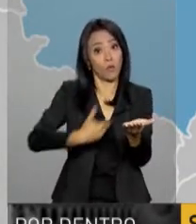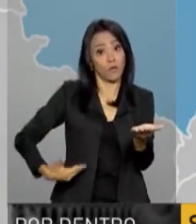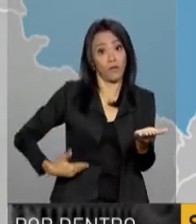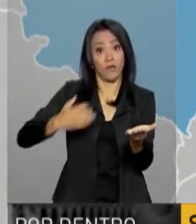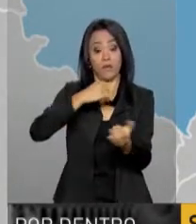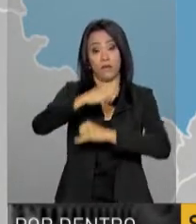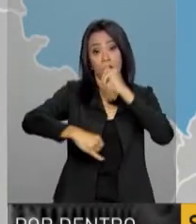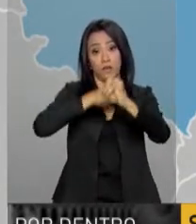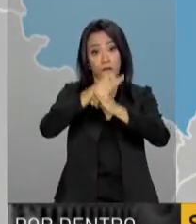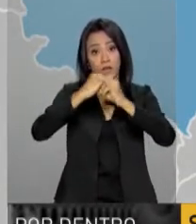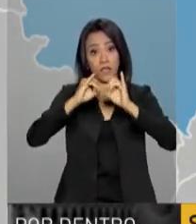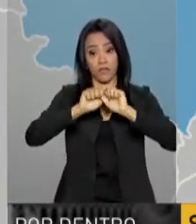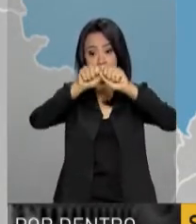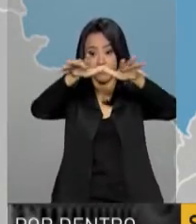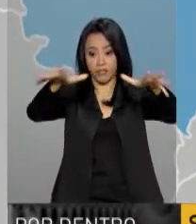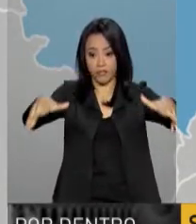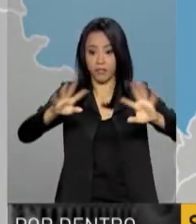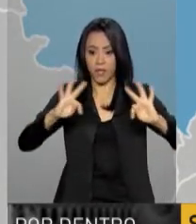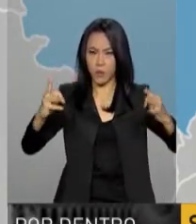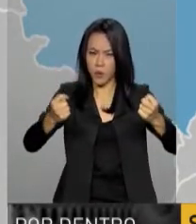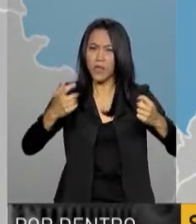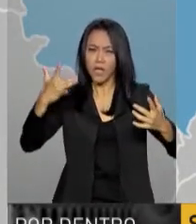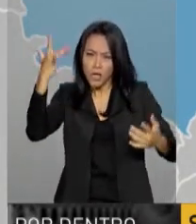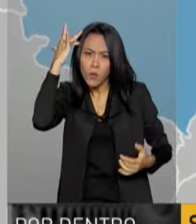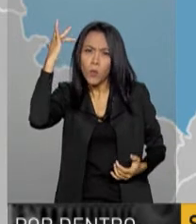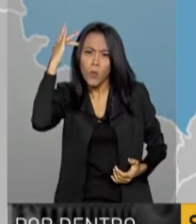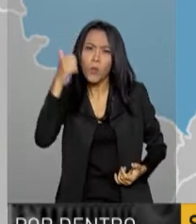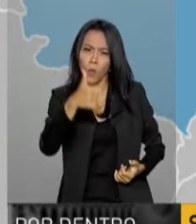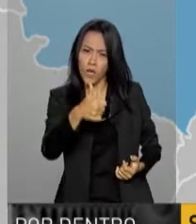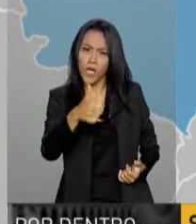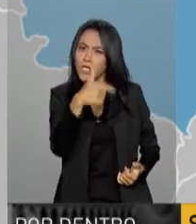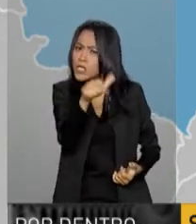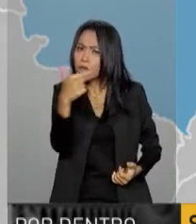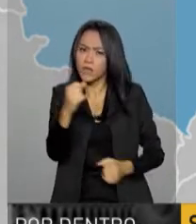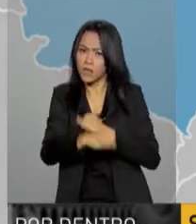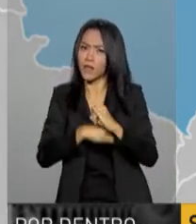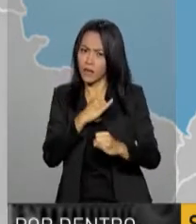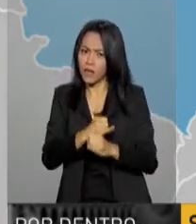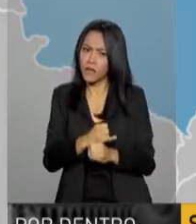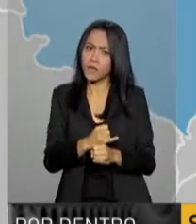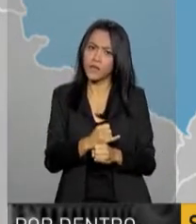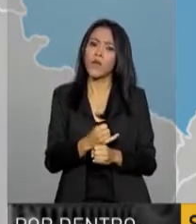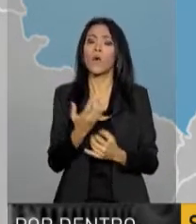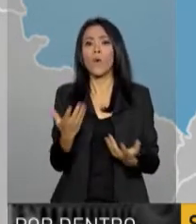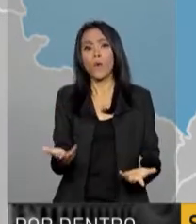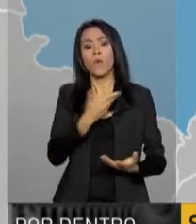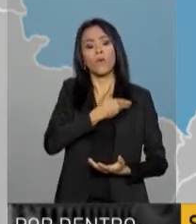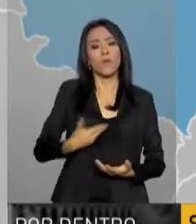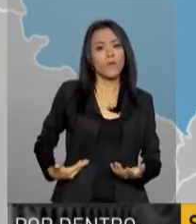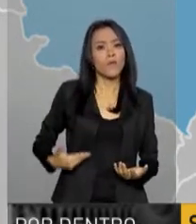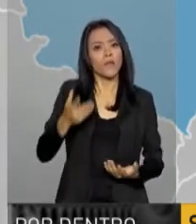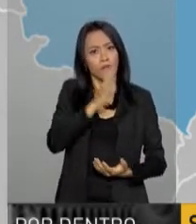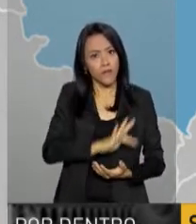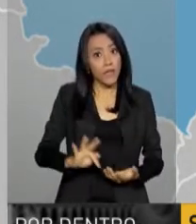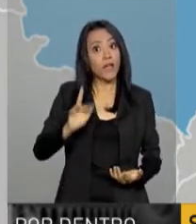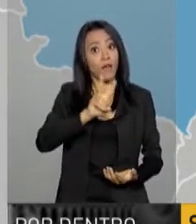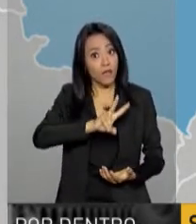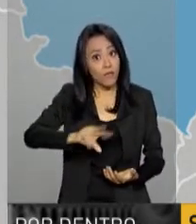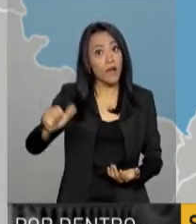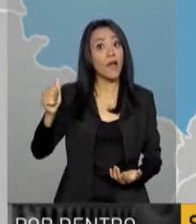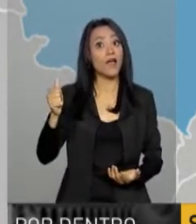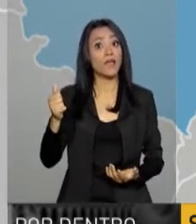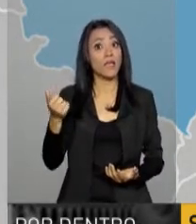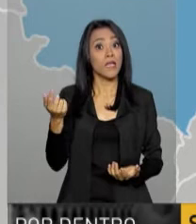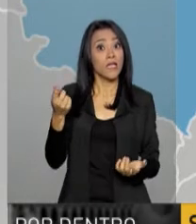uma boa qualidade para esses municípios quem não tem internet banda larga ou seja o governo federal conseguirá na contramão do que as